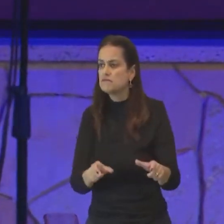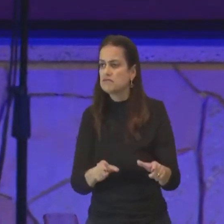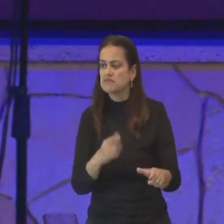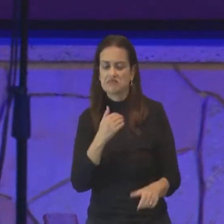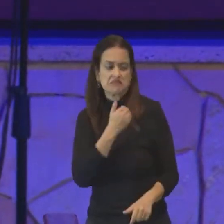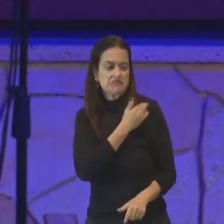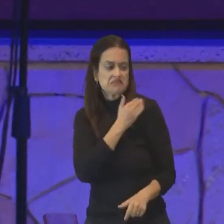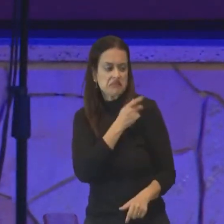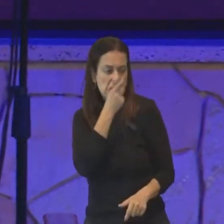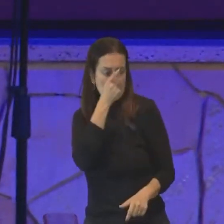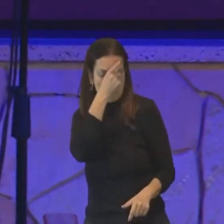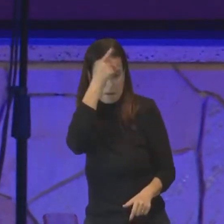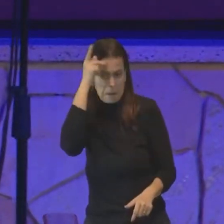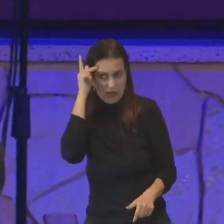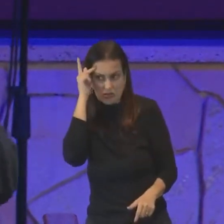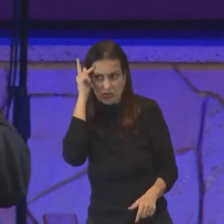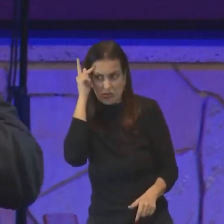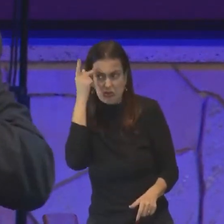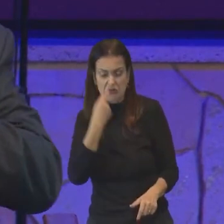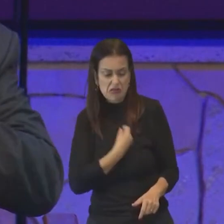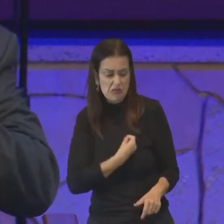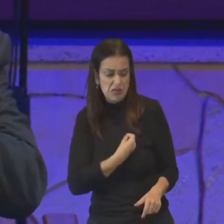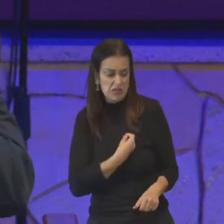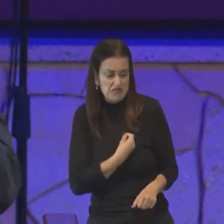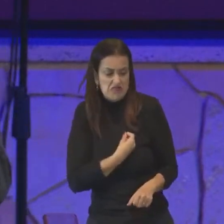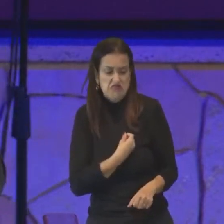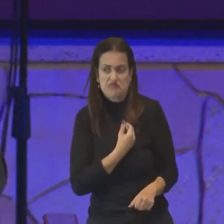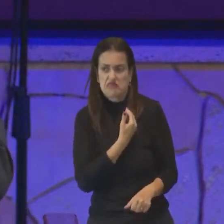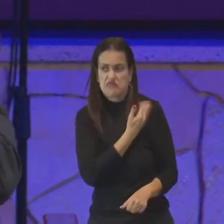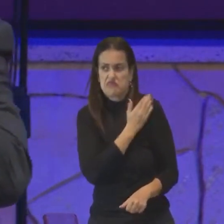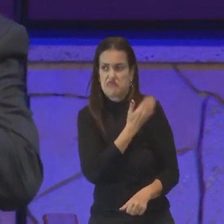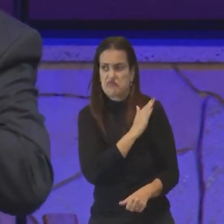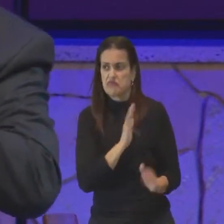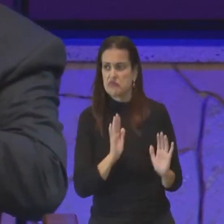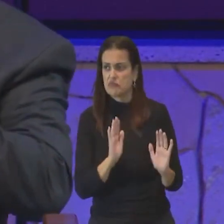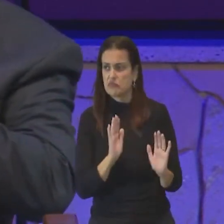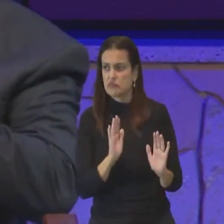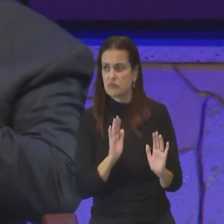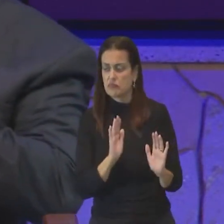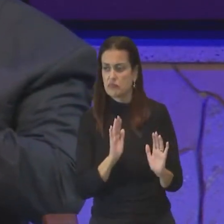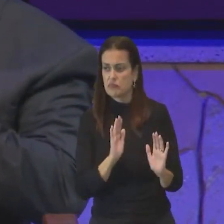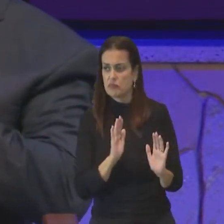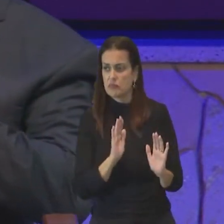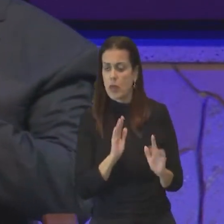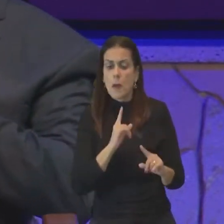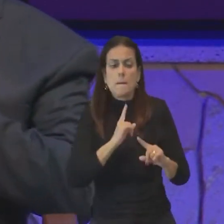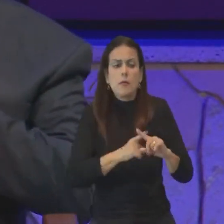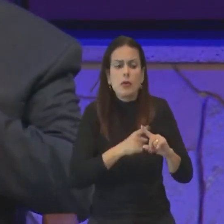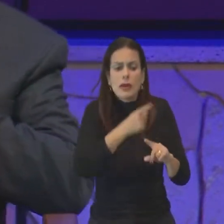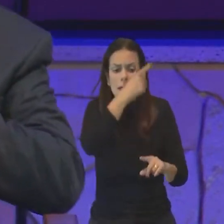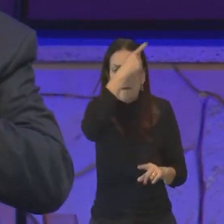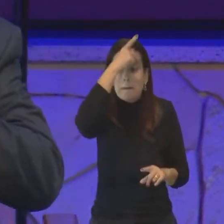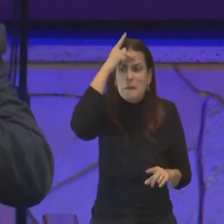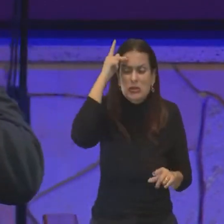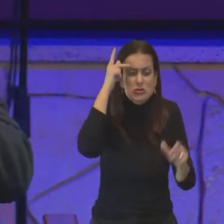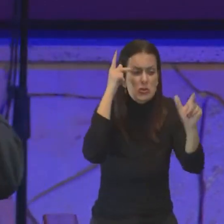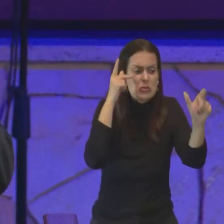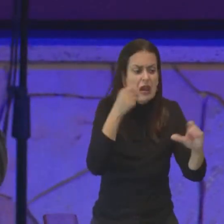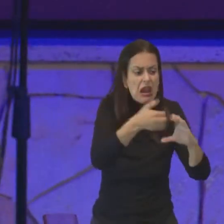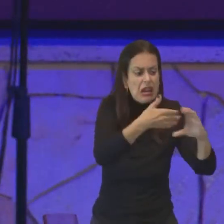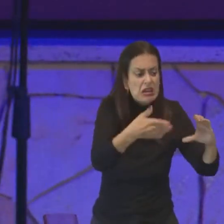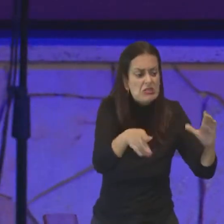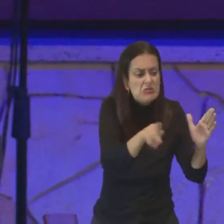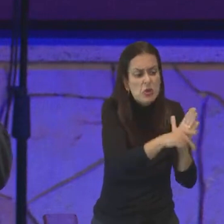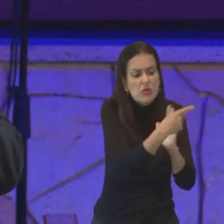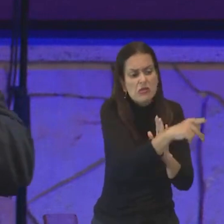com a realidade de vida das pessoas, sem nos importarmos com o porquê alguém é o que é e